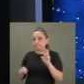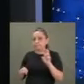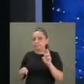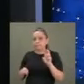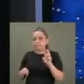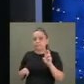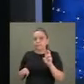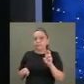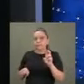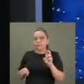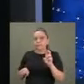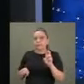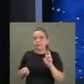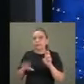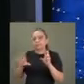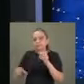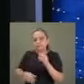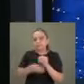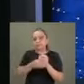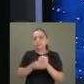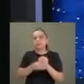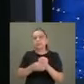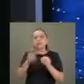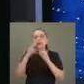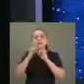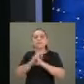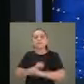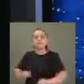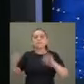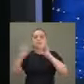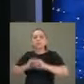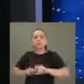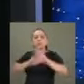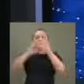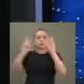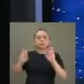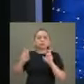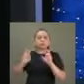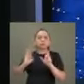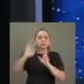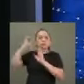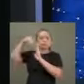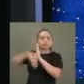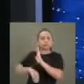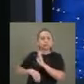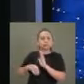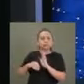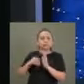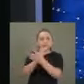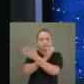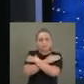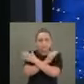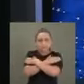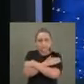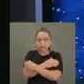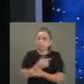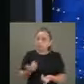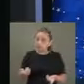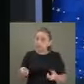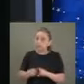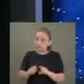para acrescentar a informação sobre a queda na taxa de desemprego também